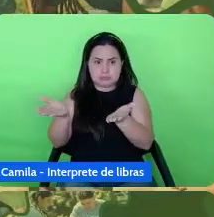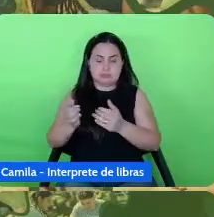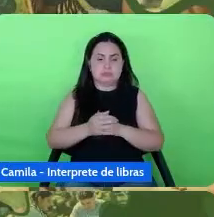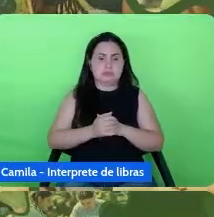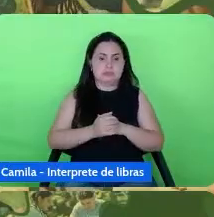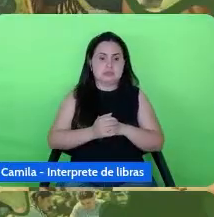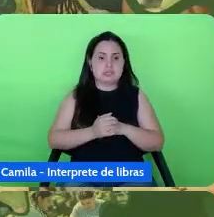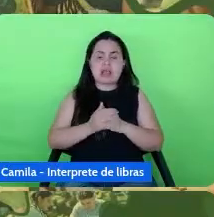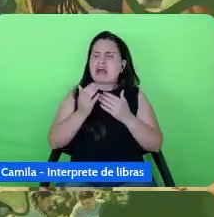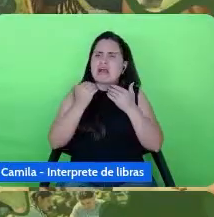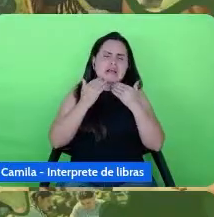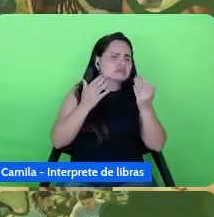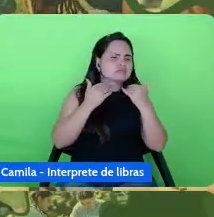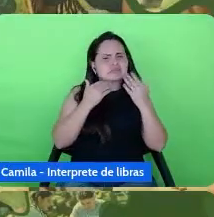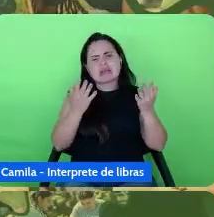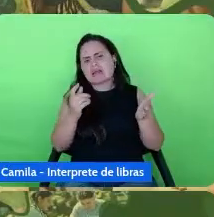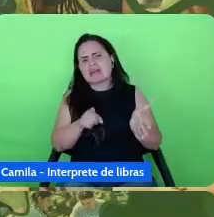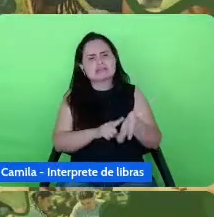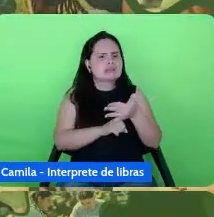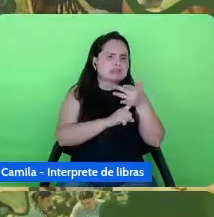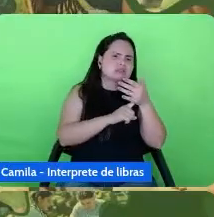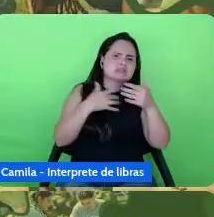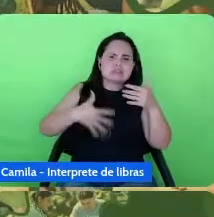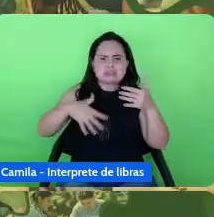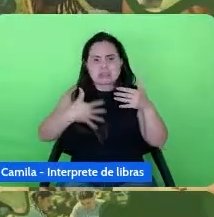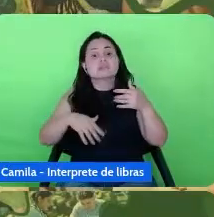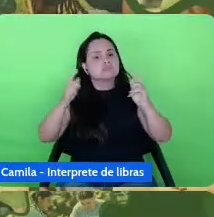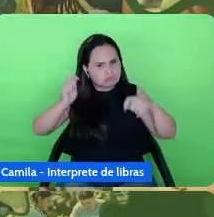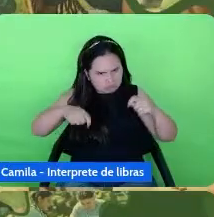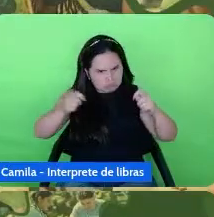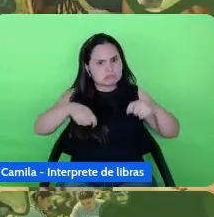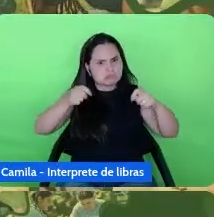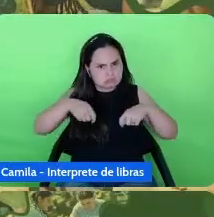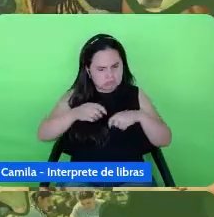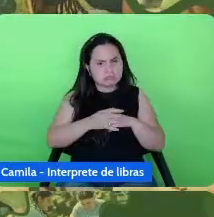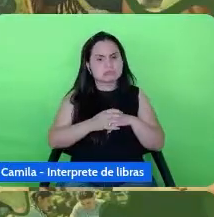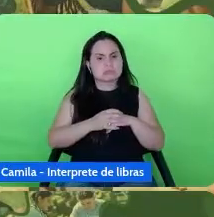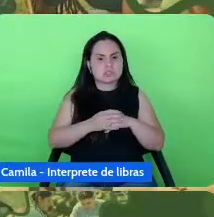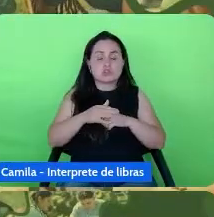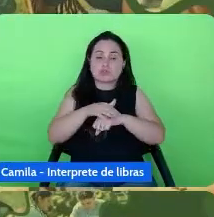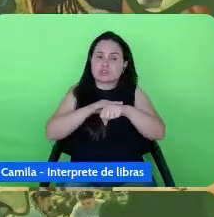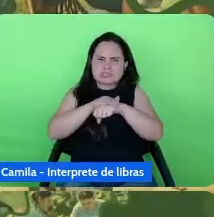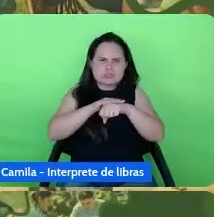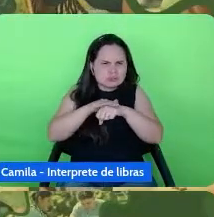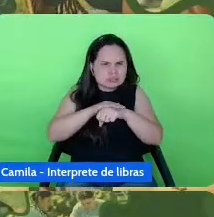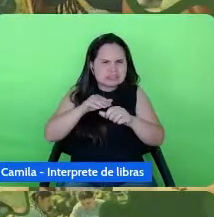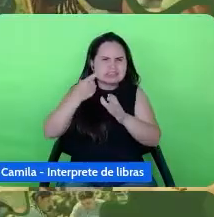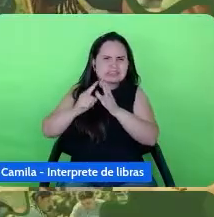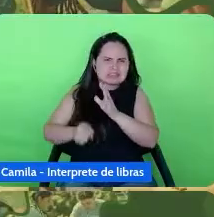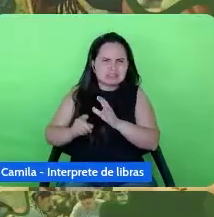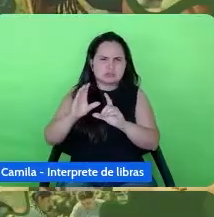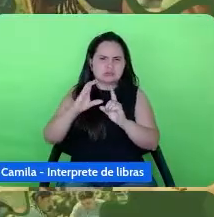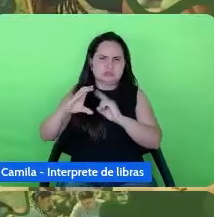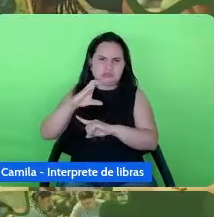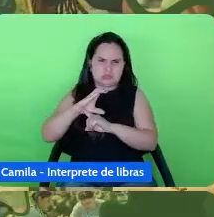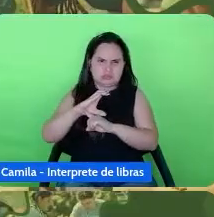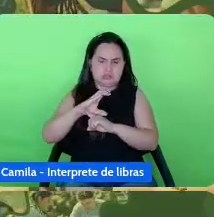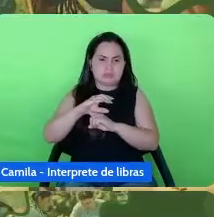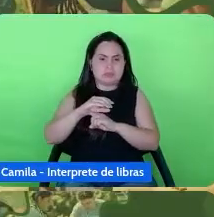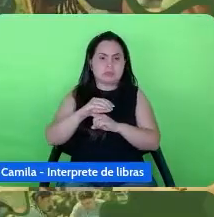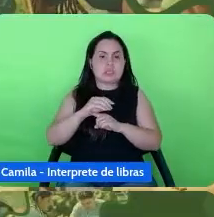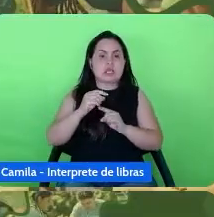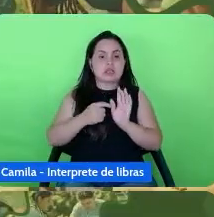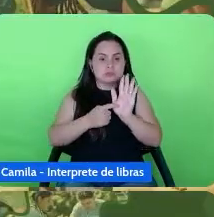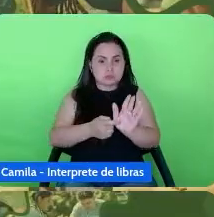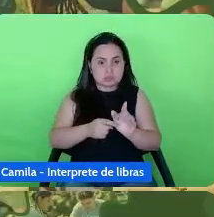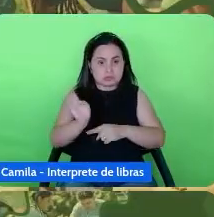Isso é impossível, a tecnologia é cara? Não, é extremamente possível. Desde que você dialogue profundamente com as comunidades. E aí eu deixo um filme, né,